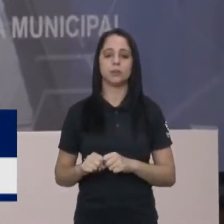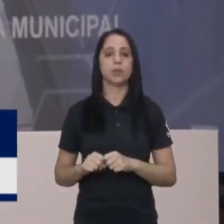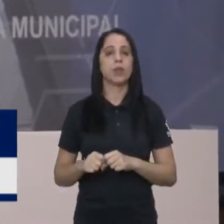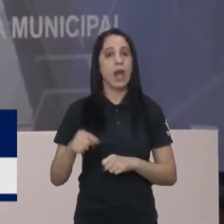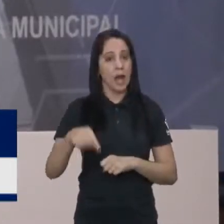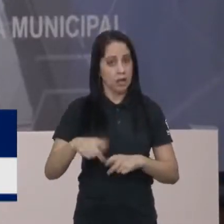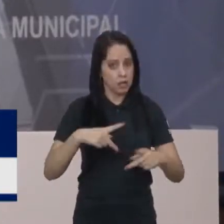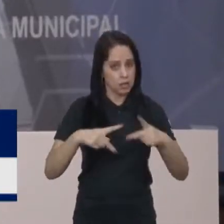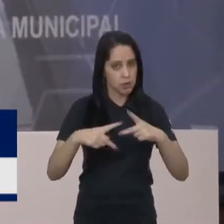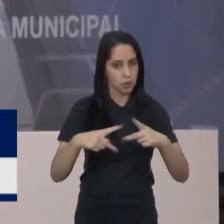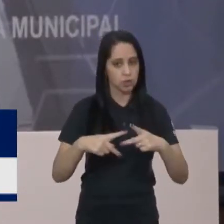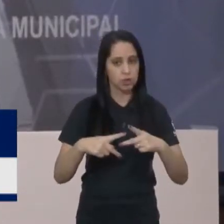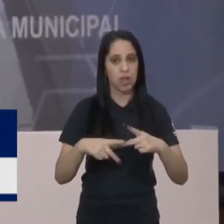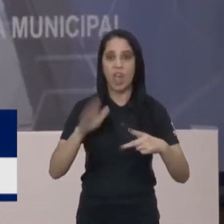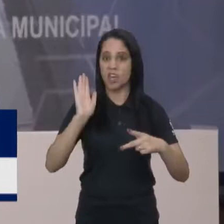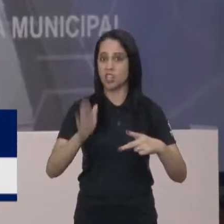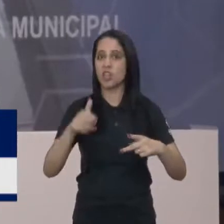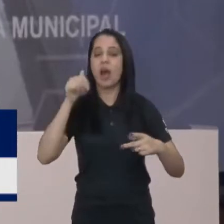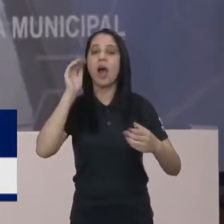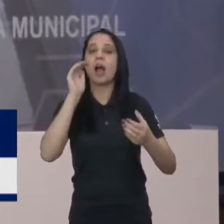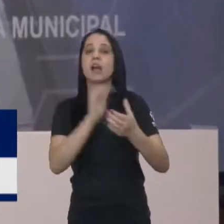cidade, casado com a Vanessa,